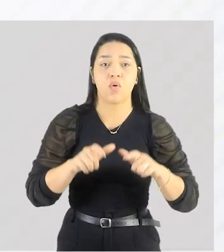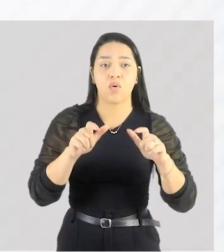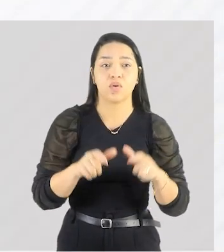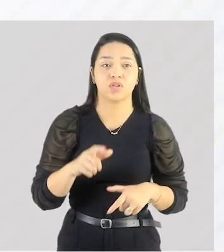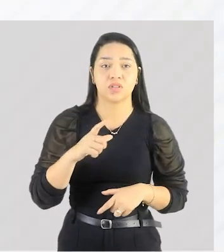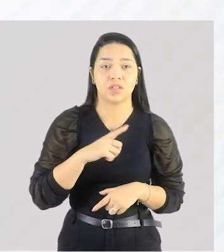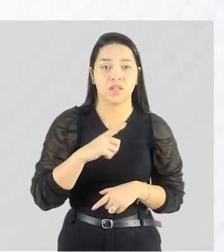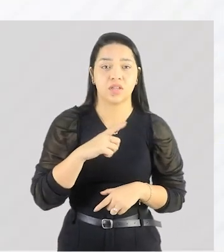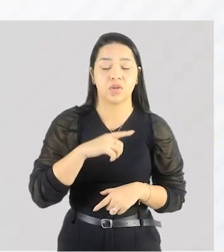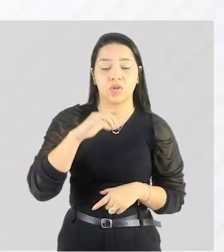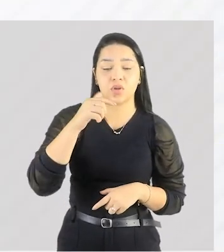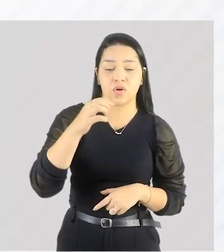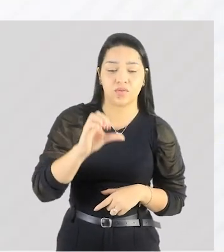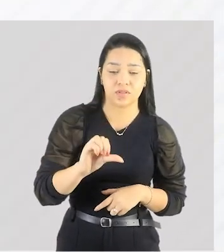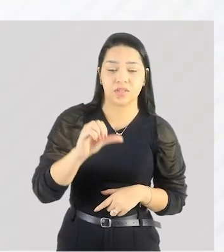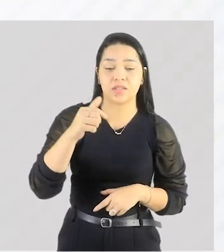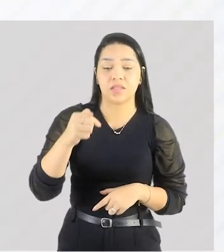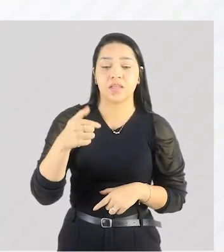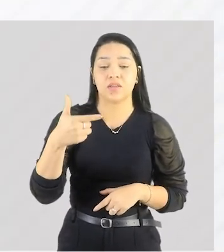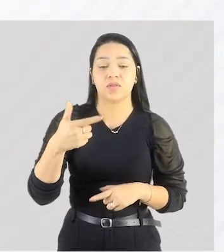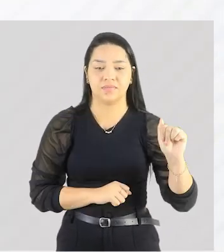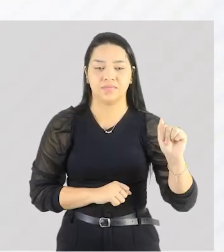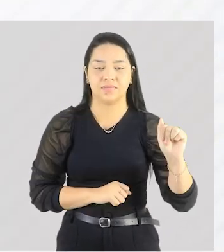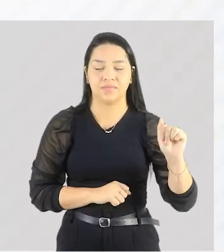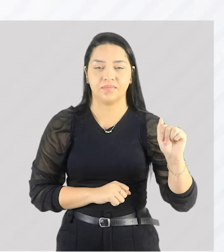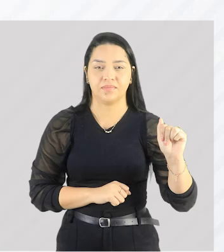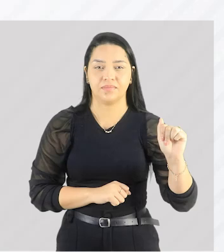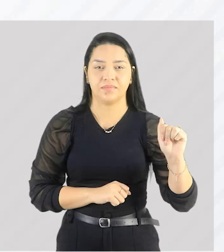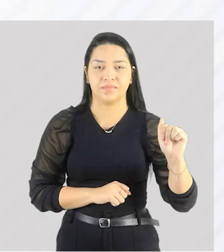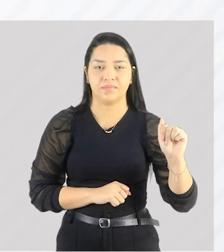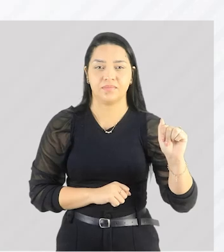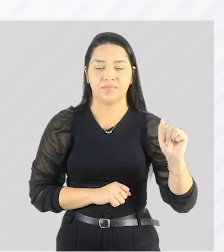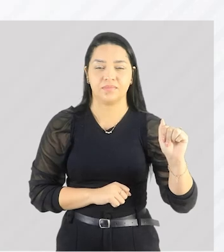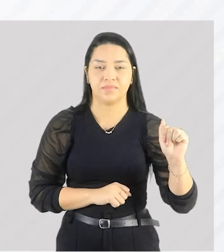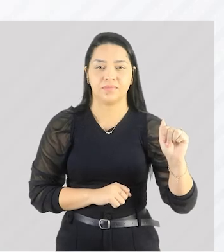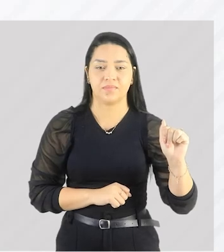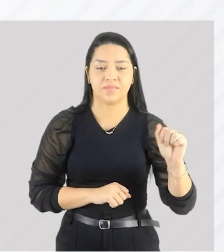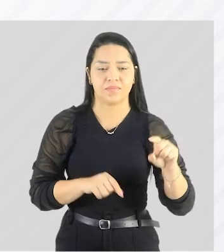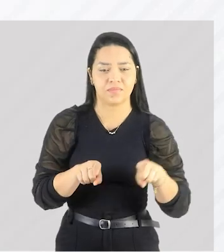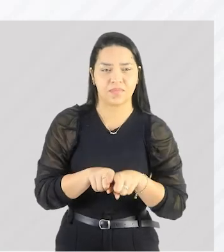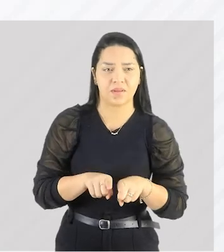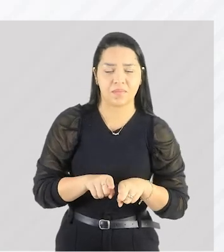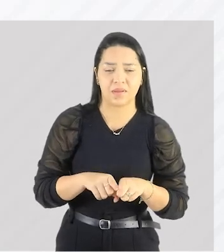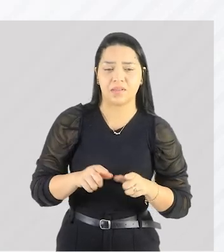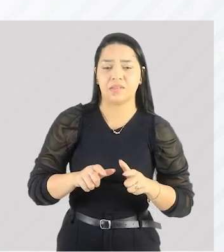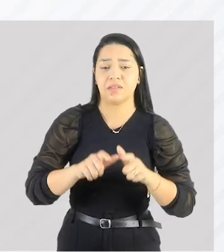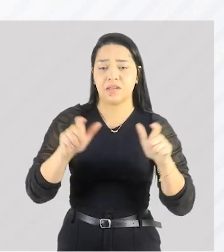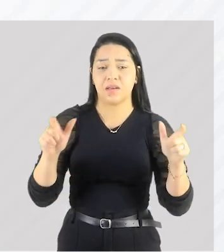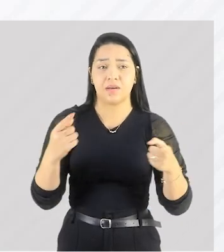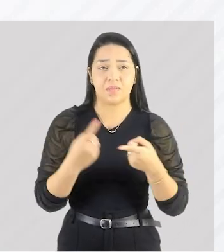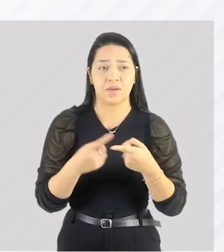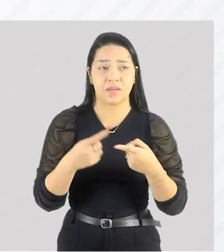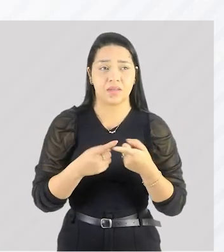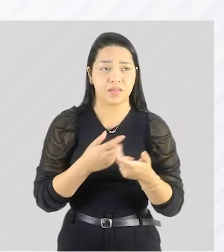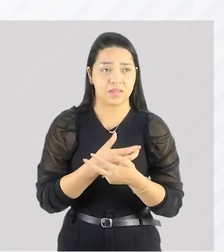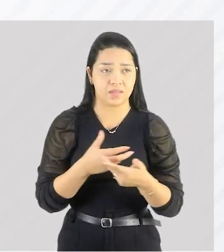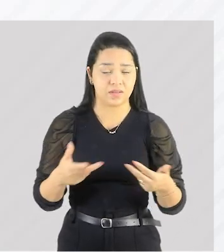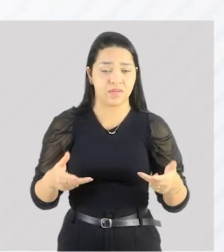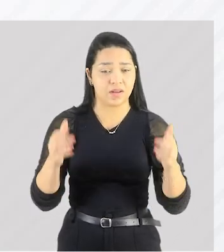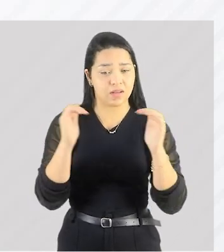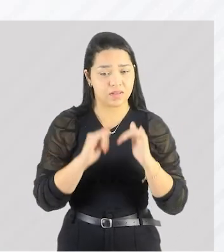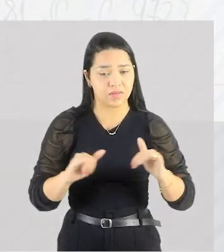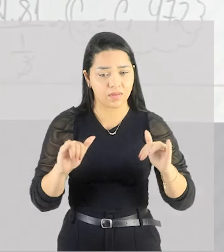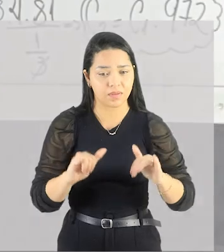ó. Posso até logo cortar esse 3 daqui de baixo e jogar ele aqui para cima, tá? Professor, o que o senhor fez? Divisão de